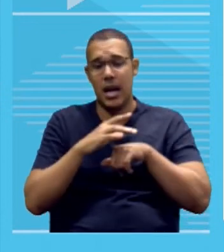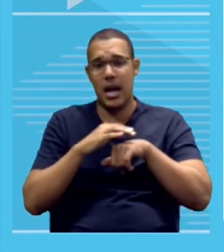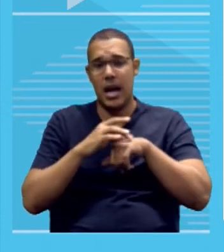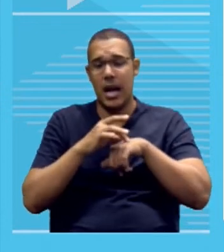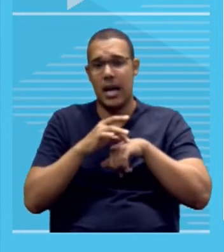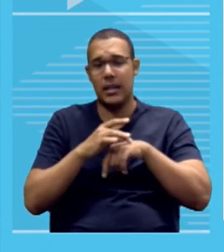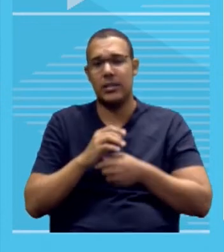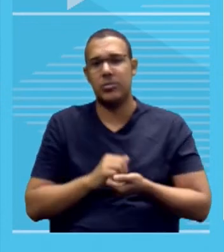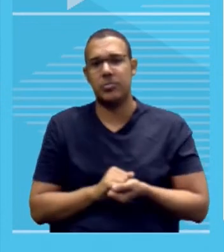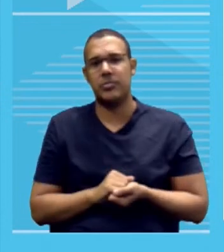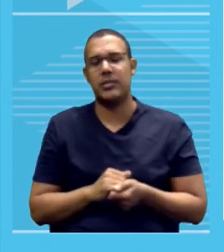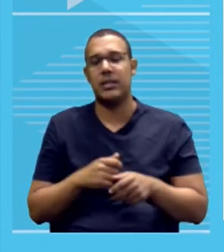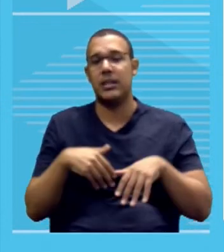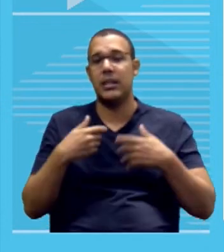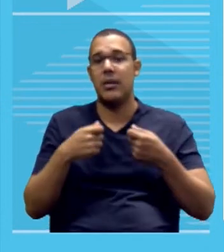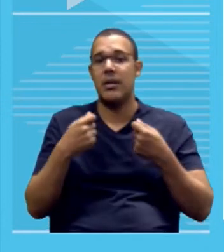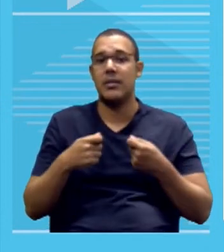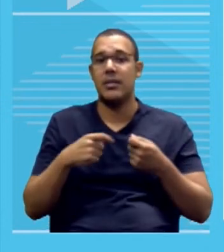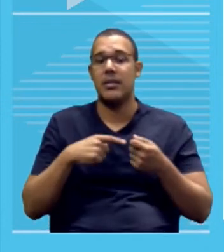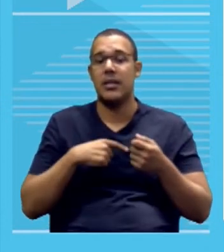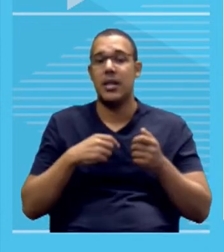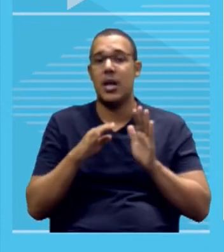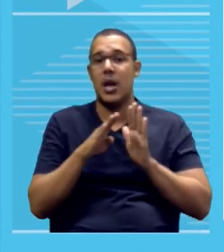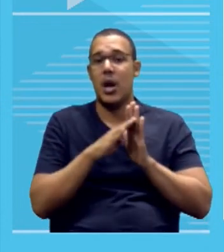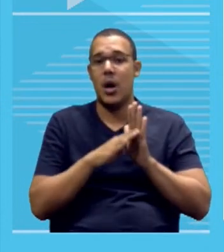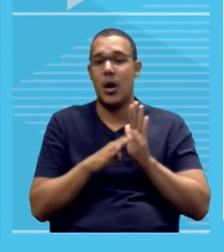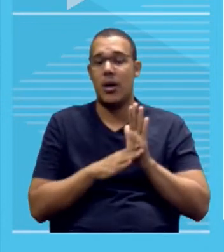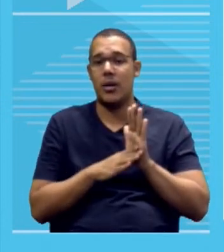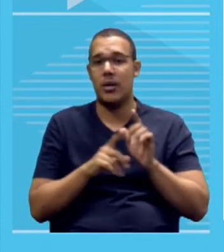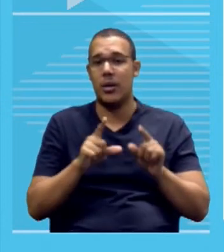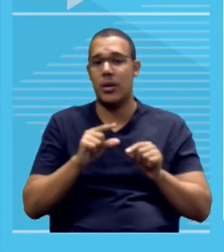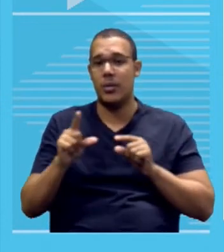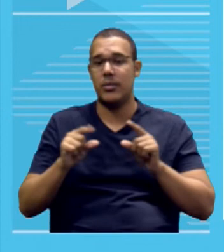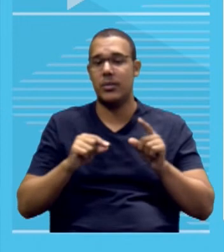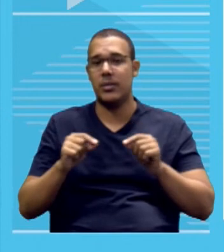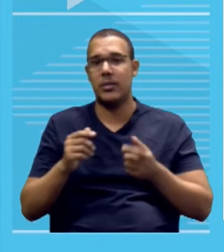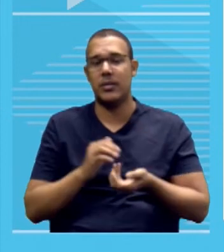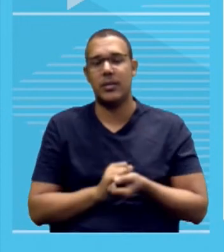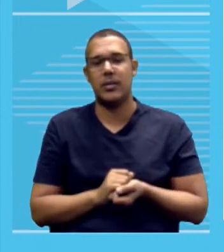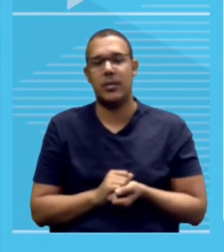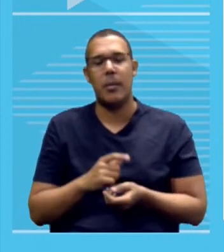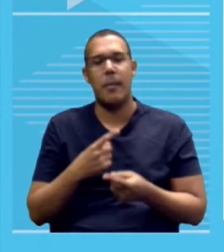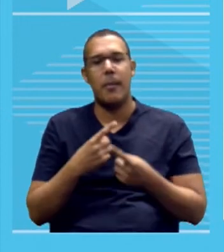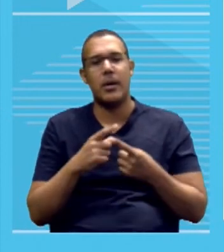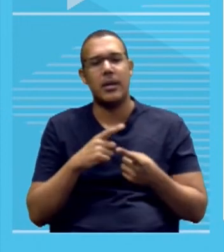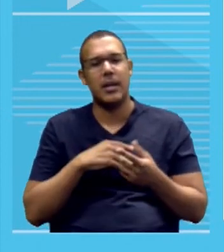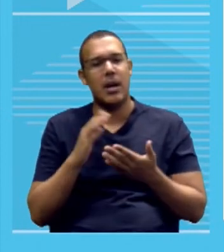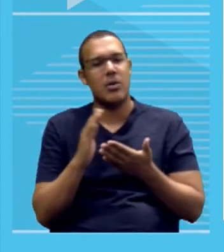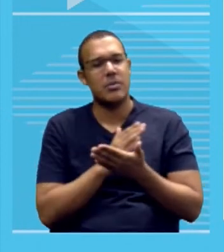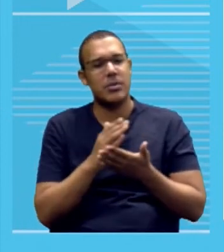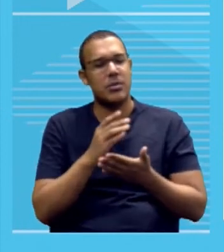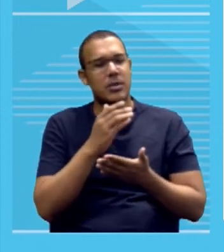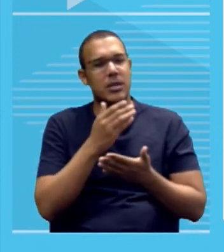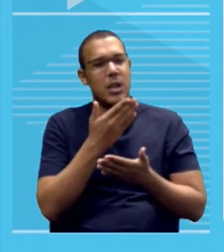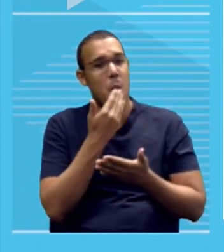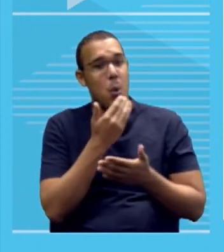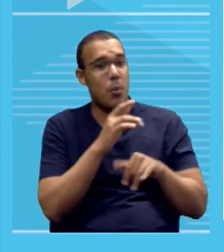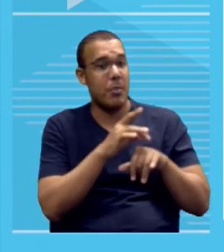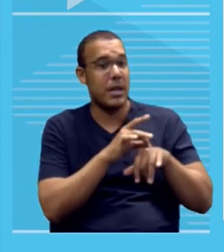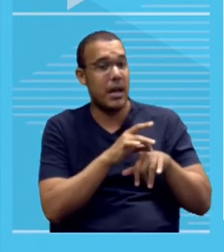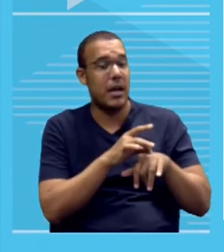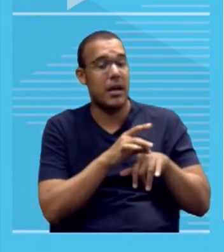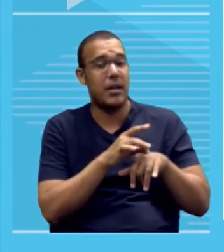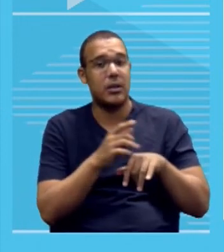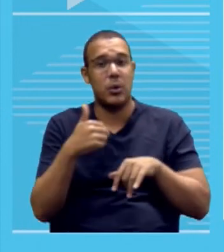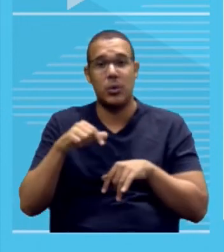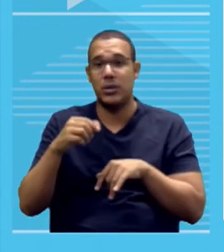cardápio opções ou se aqui tiver carne eu não vou comer ou pessoas que têm intolerância à lactose por exemplo não posso